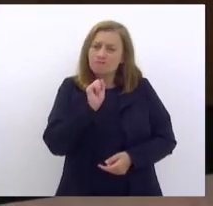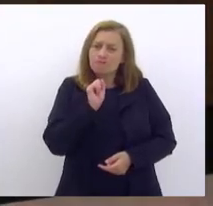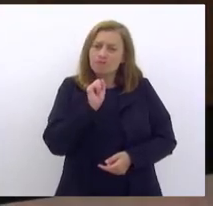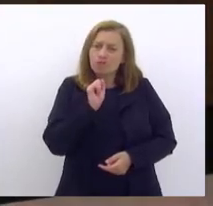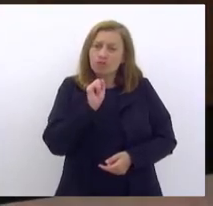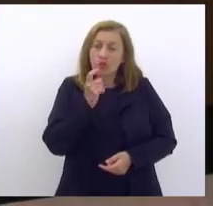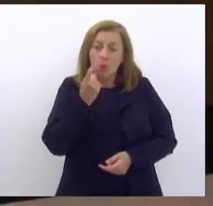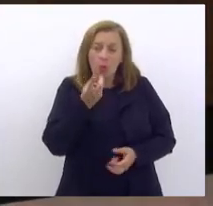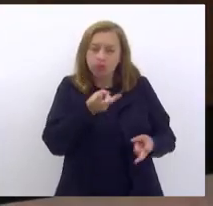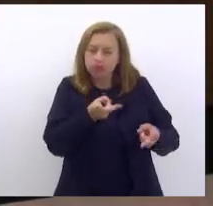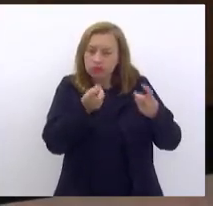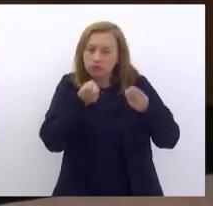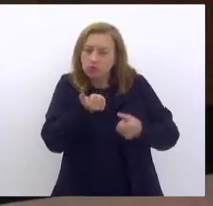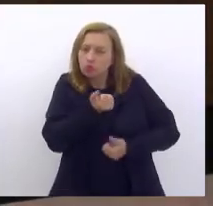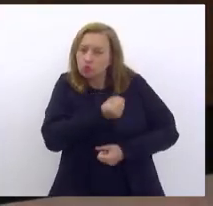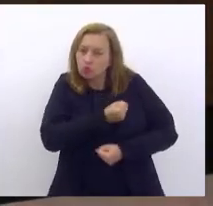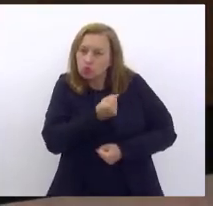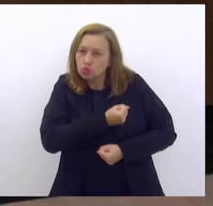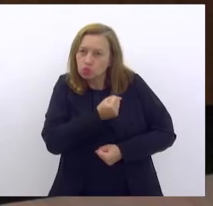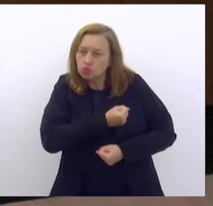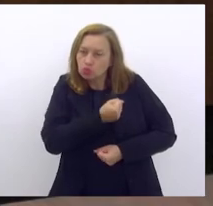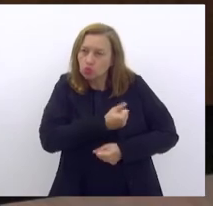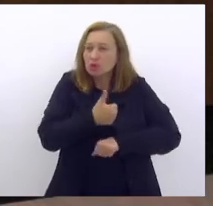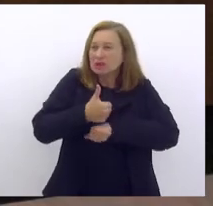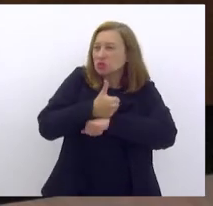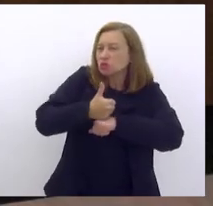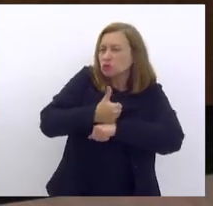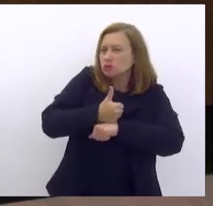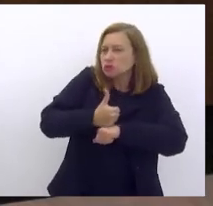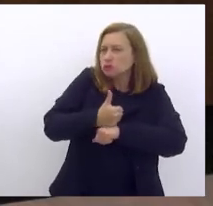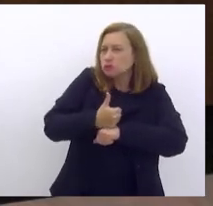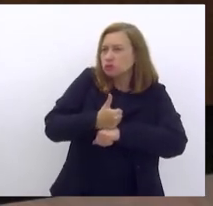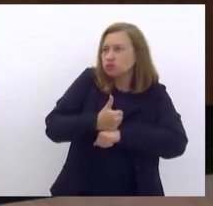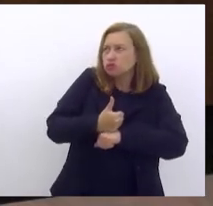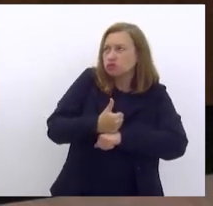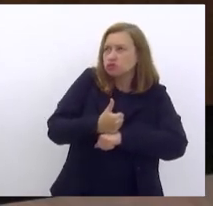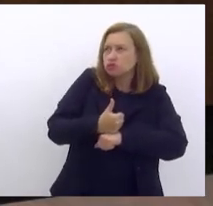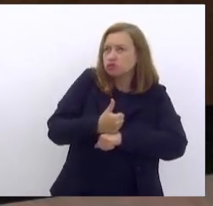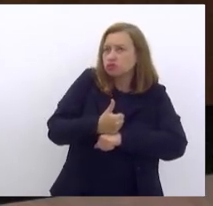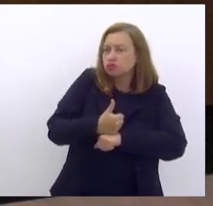o número de profissionais no aparato